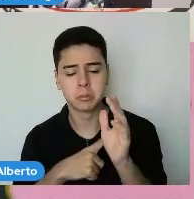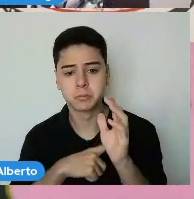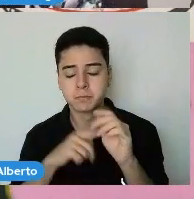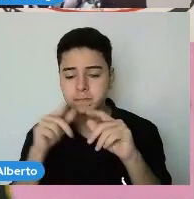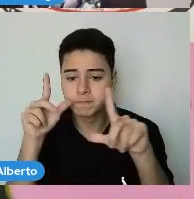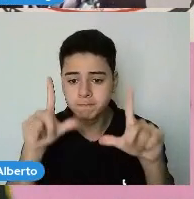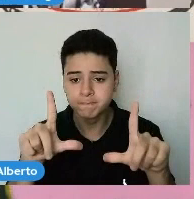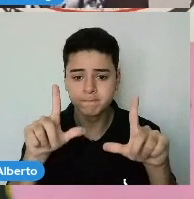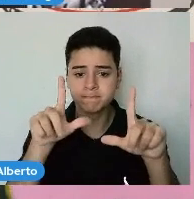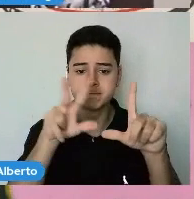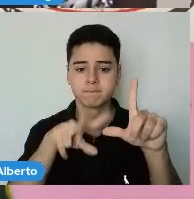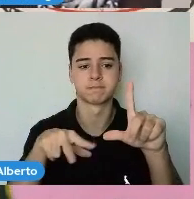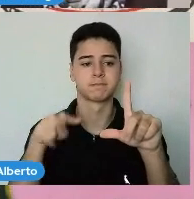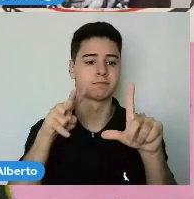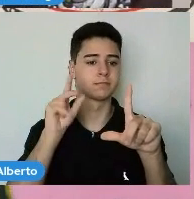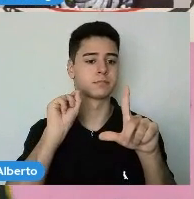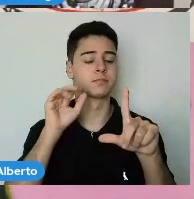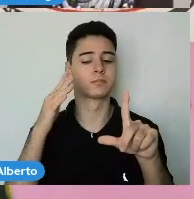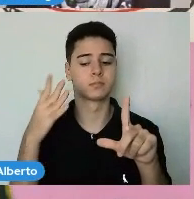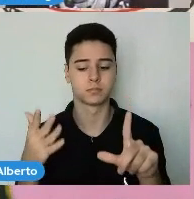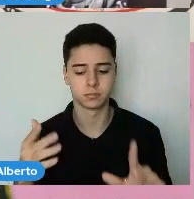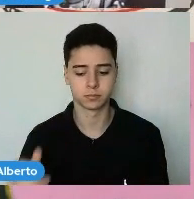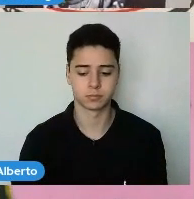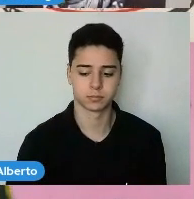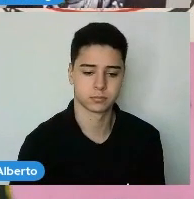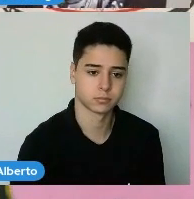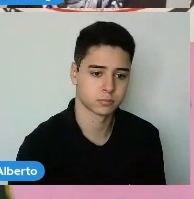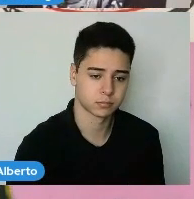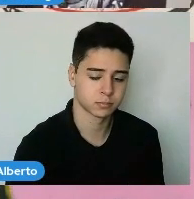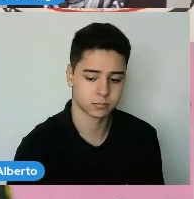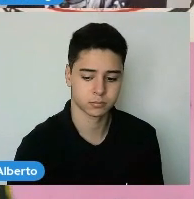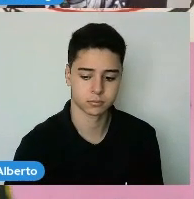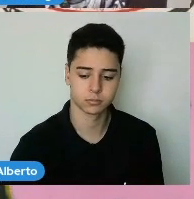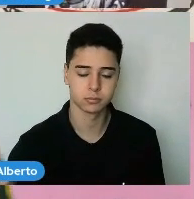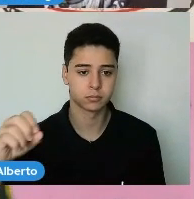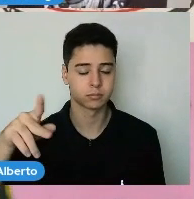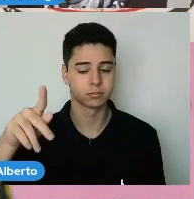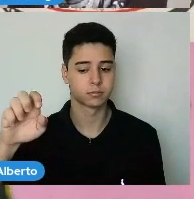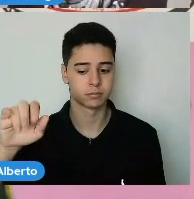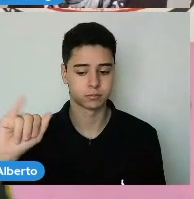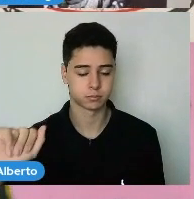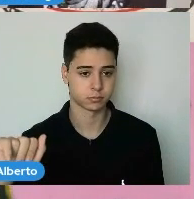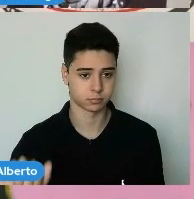foram aquelas imagens de Pompeia, né?